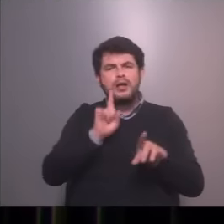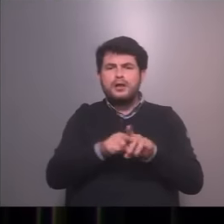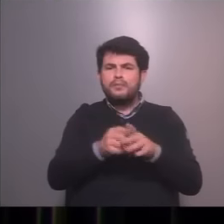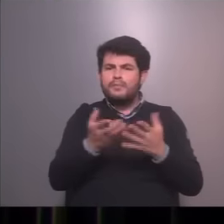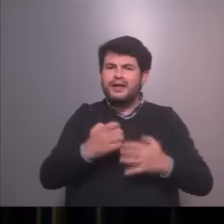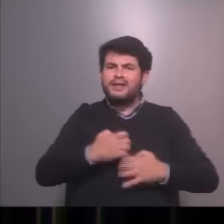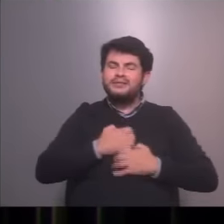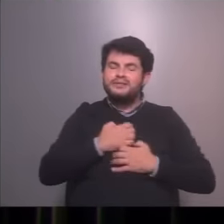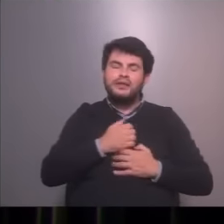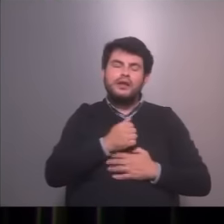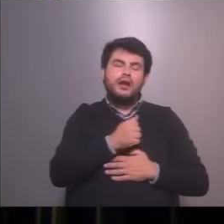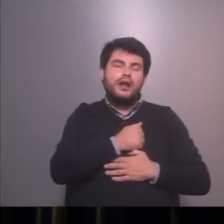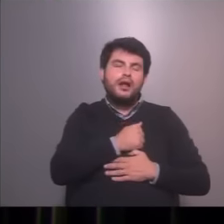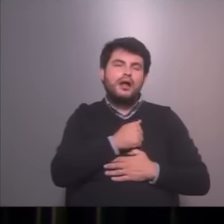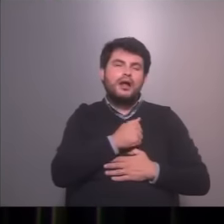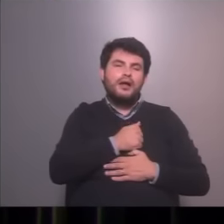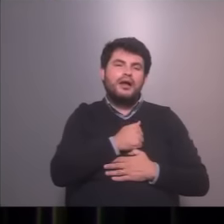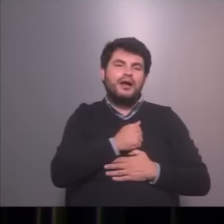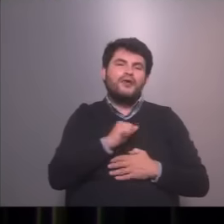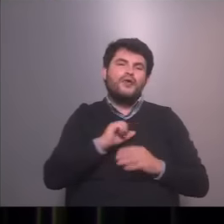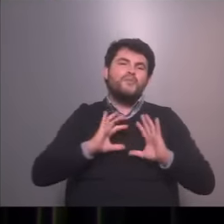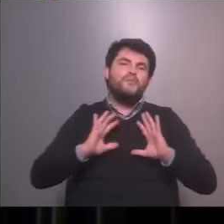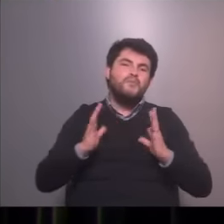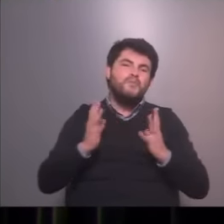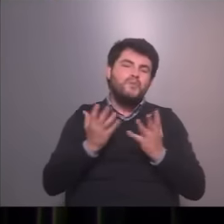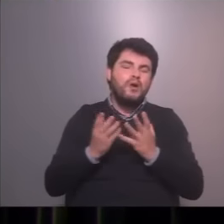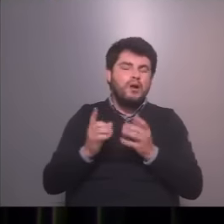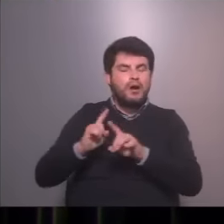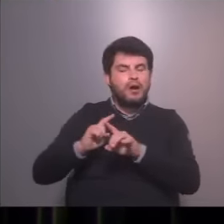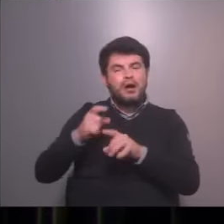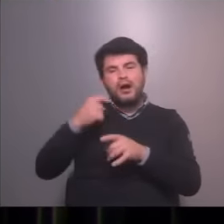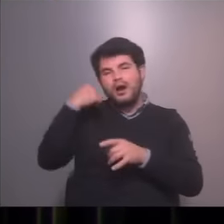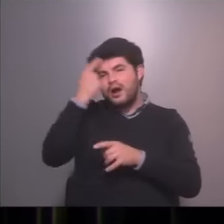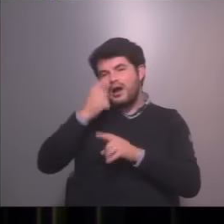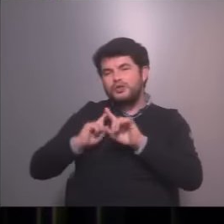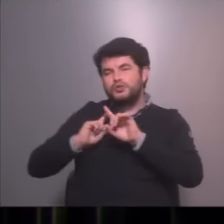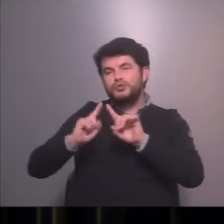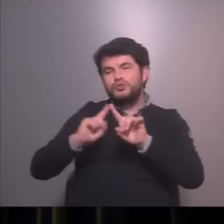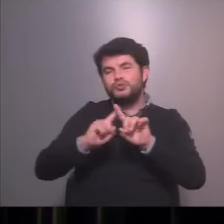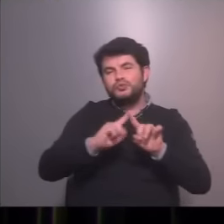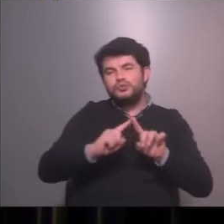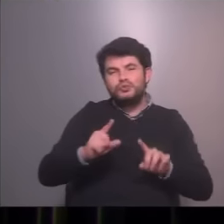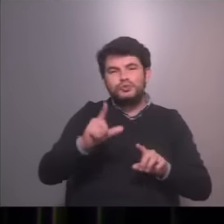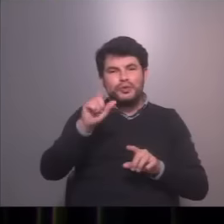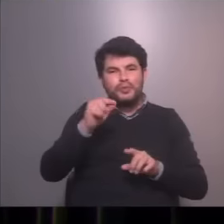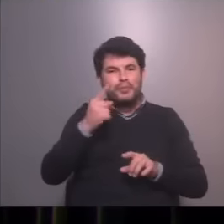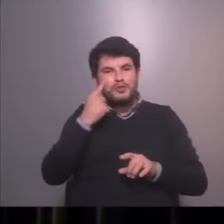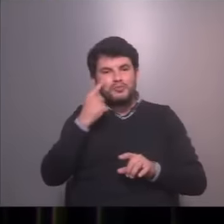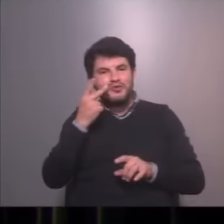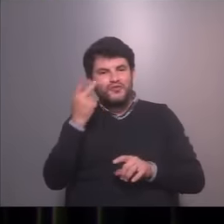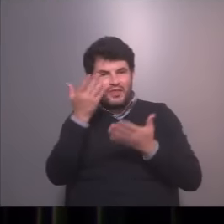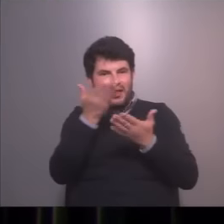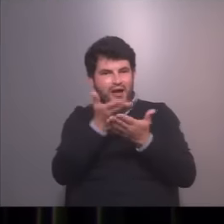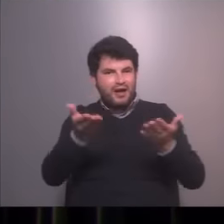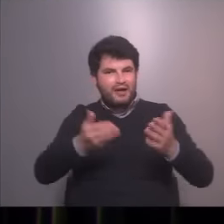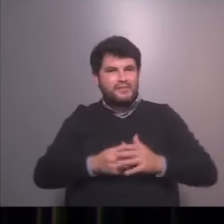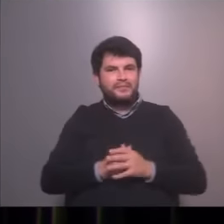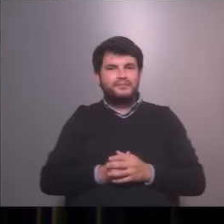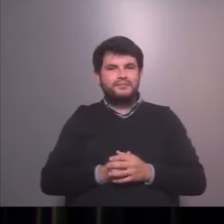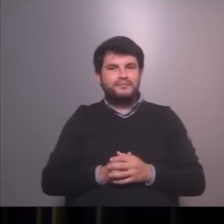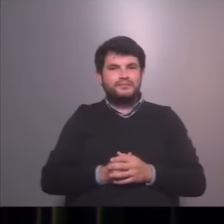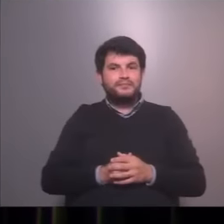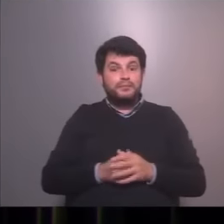a humanidade. Aqui, caríssimos irmãos e irmãs, sente-se pulsar o coração do mundo